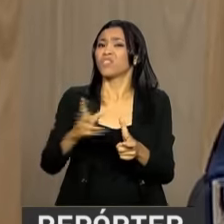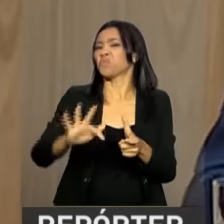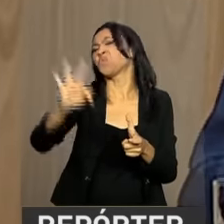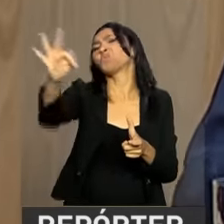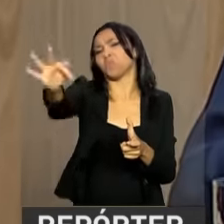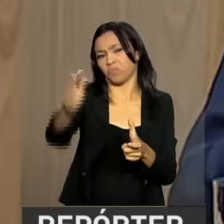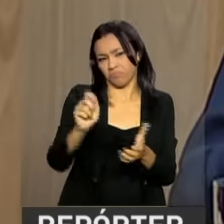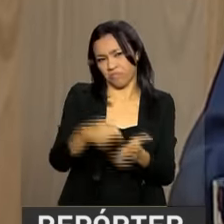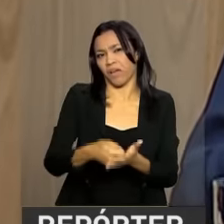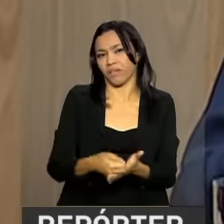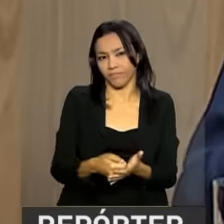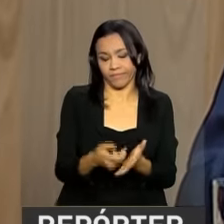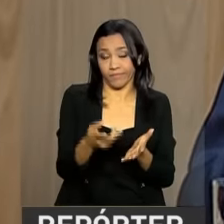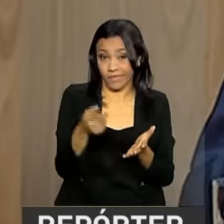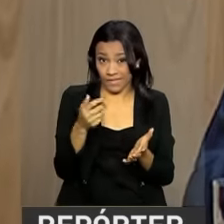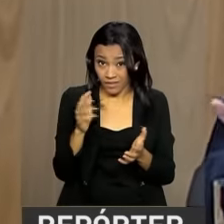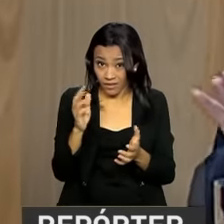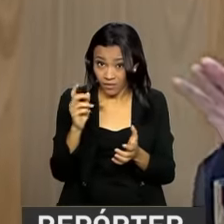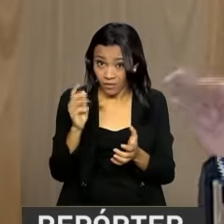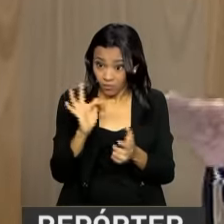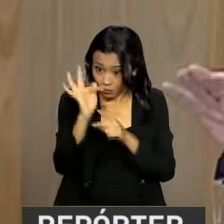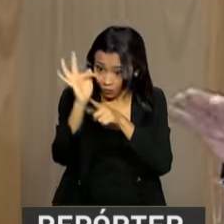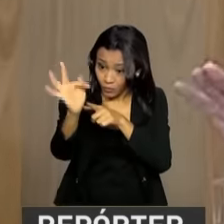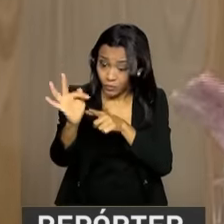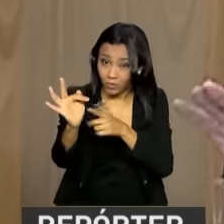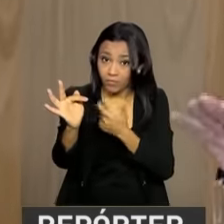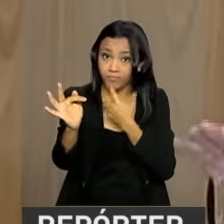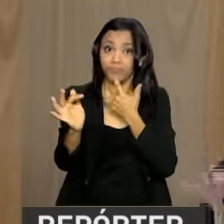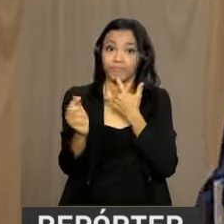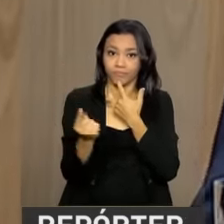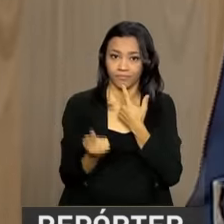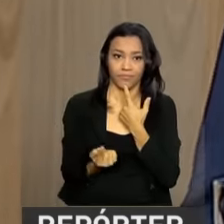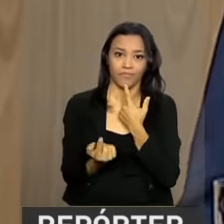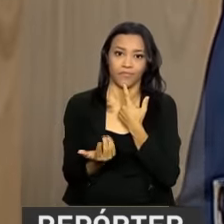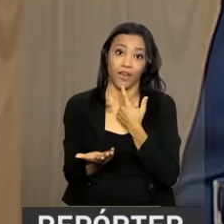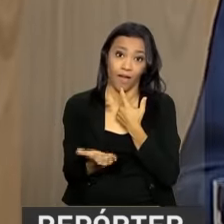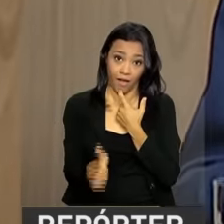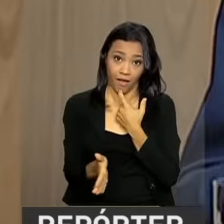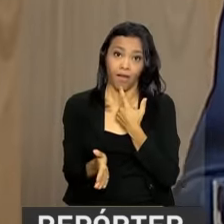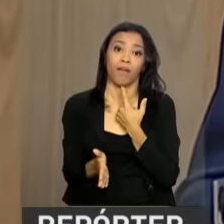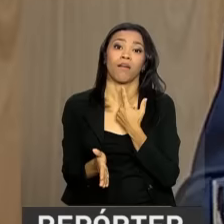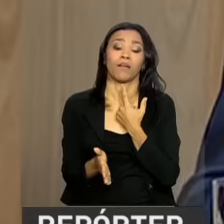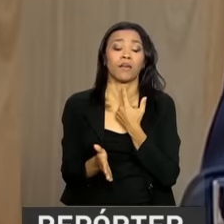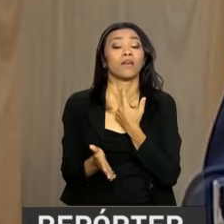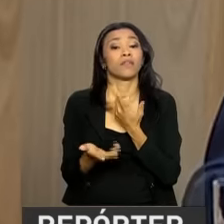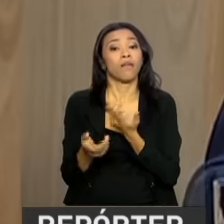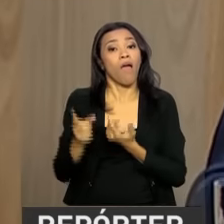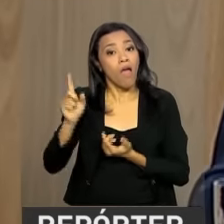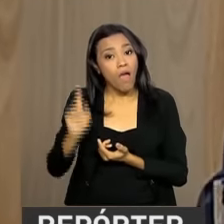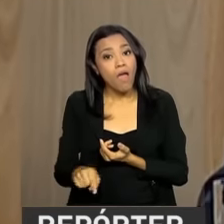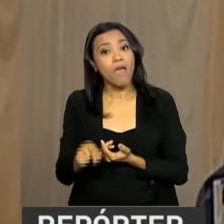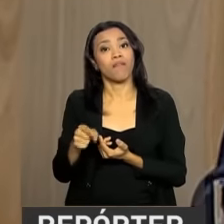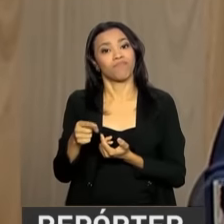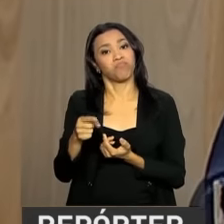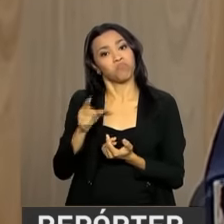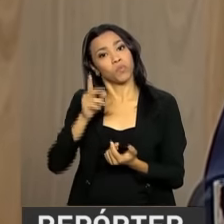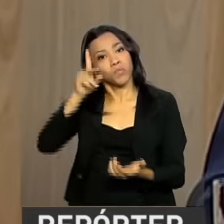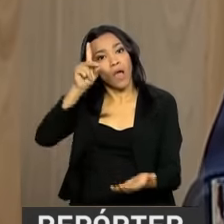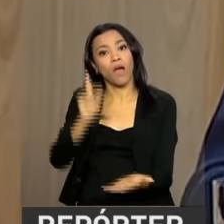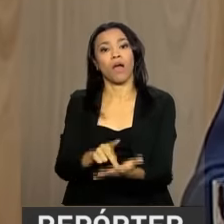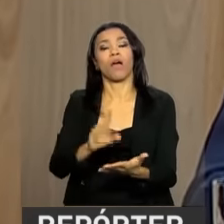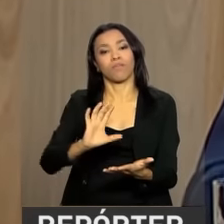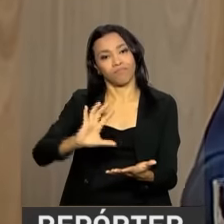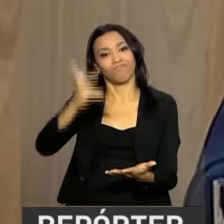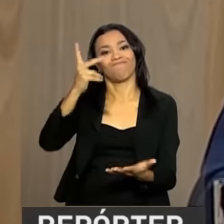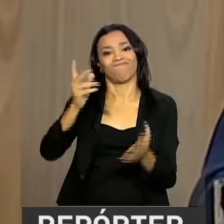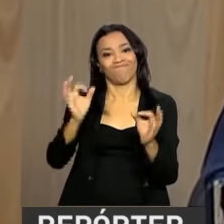futuro esse futuro está chegando e é essa a realidade com a